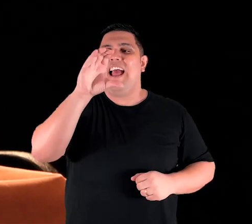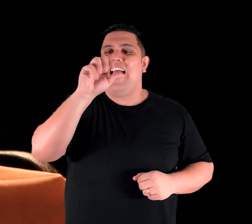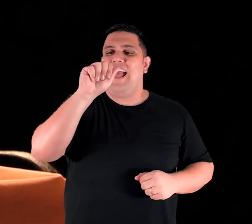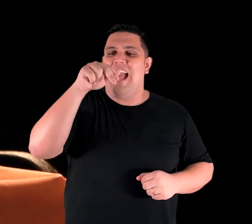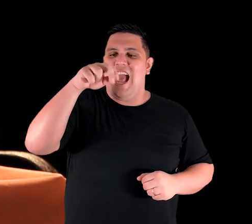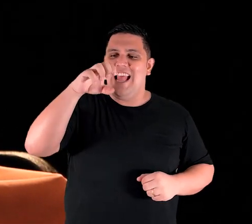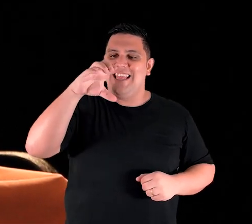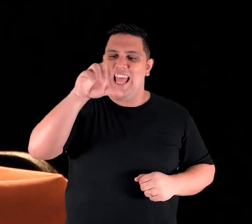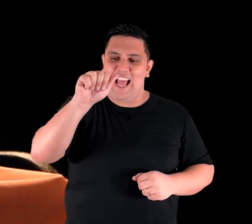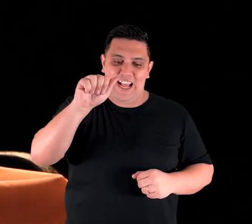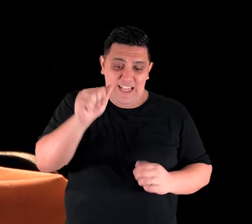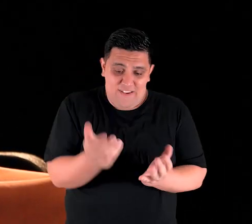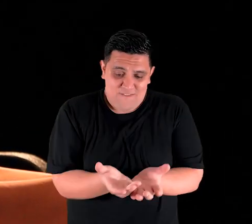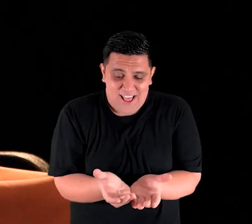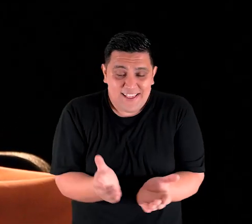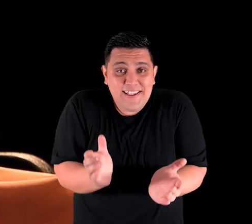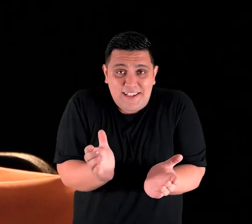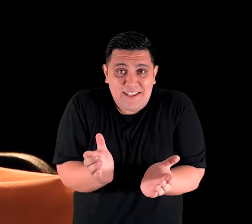Canecas e vasilhames.